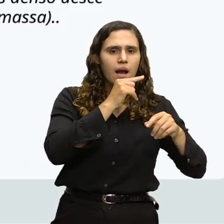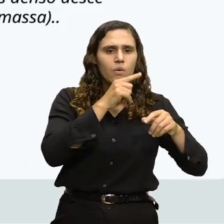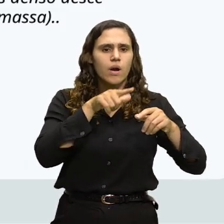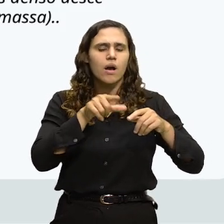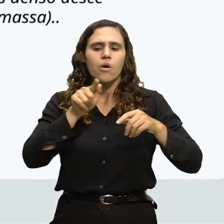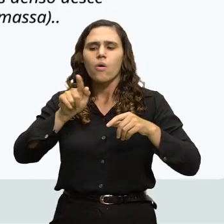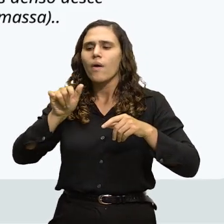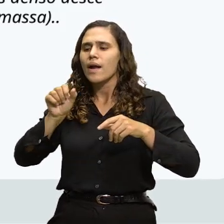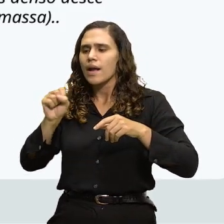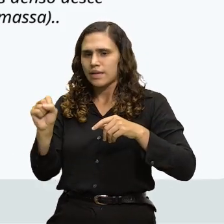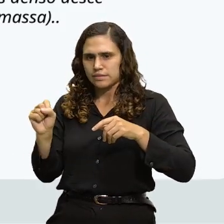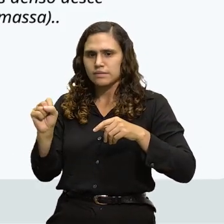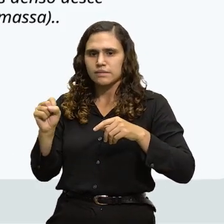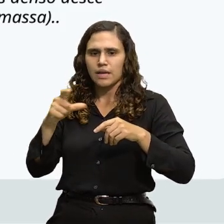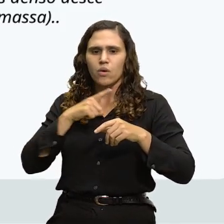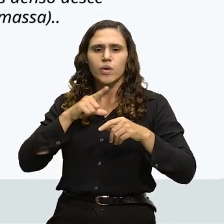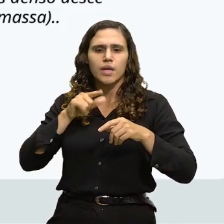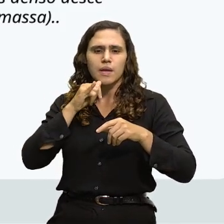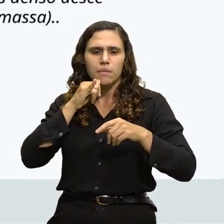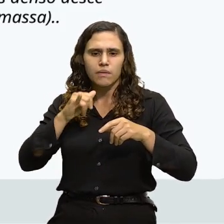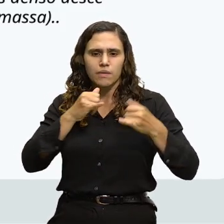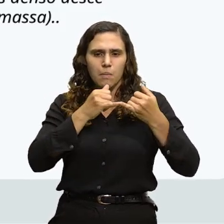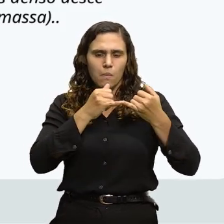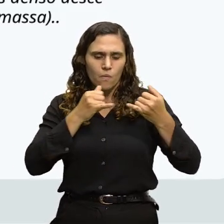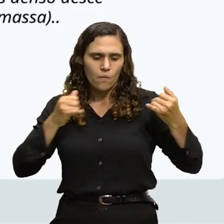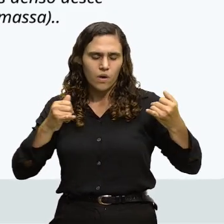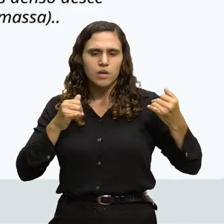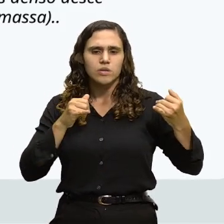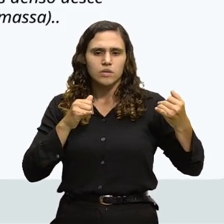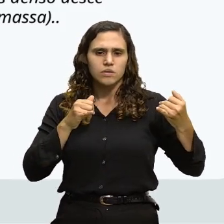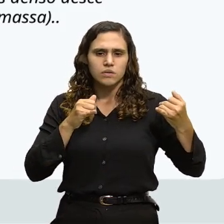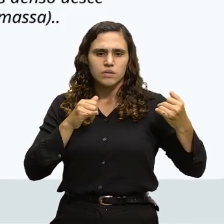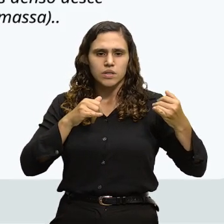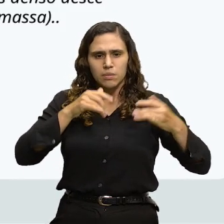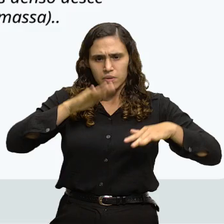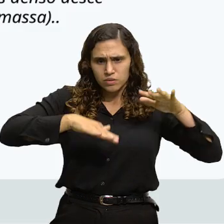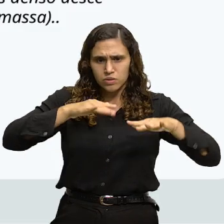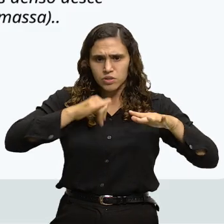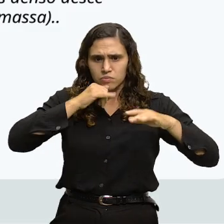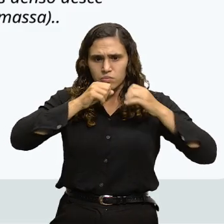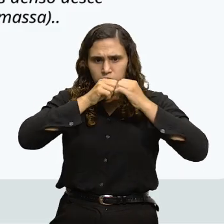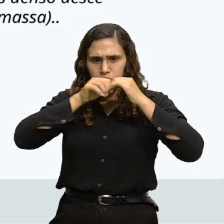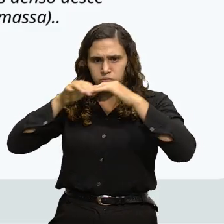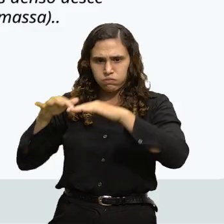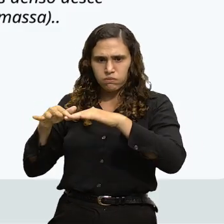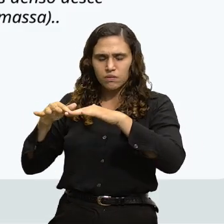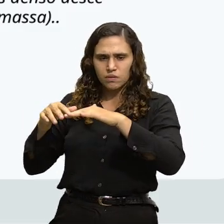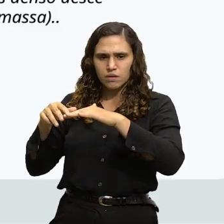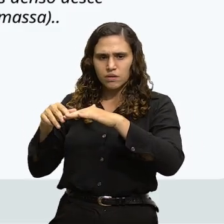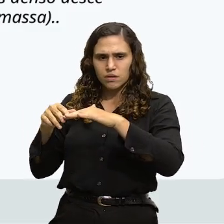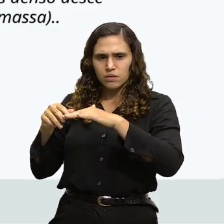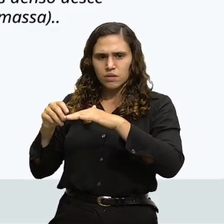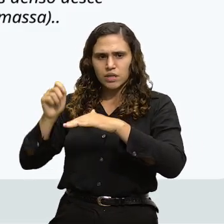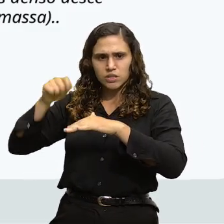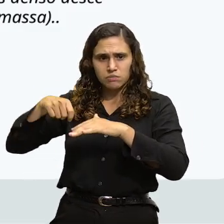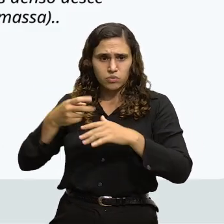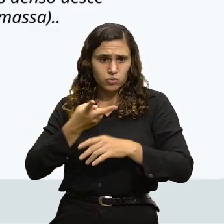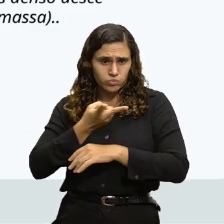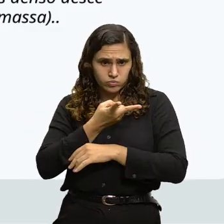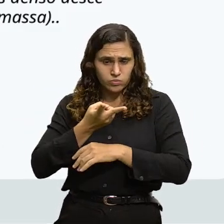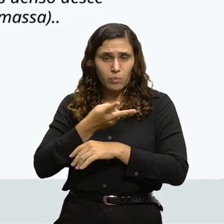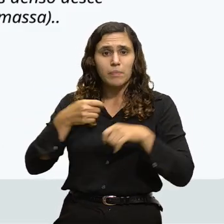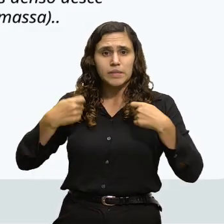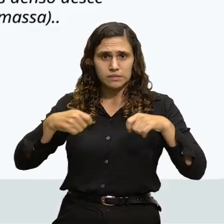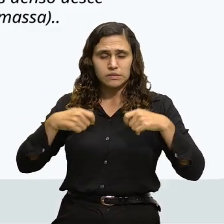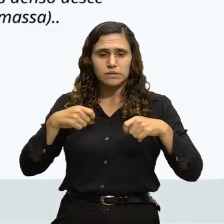correntes de convecção, tá? Então, tanto o processo de propagação, de condução quanto de convecção, eles precisam